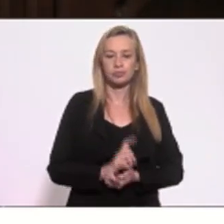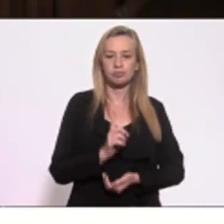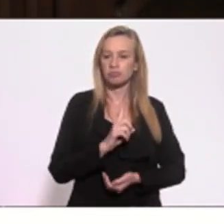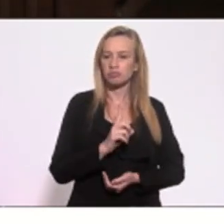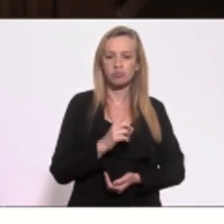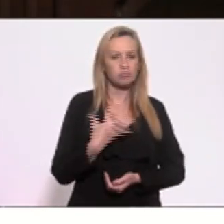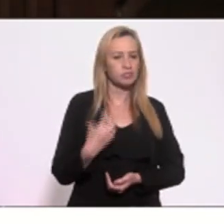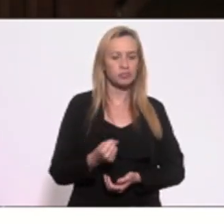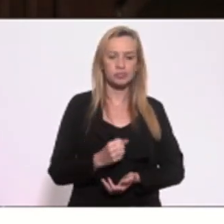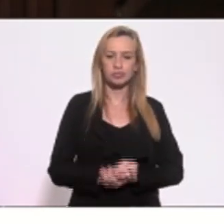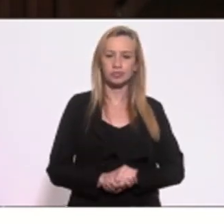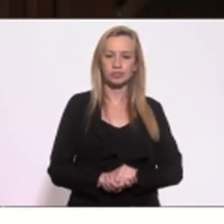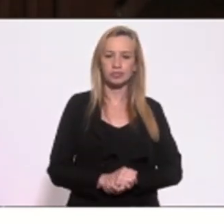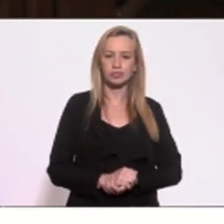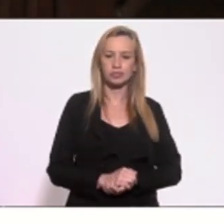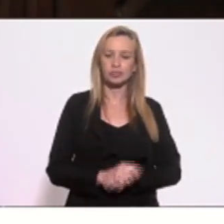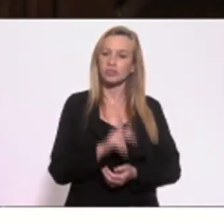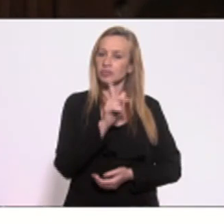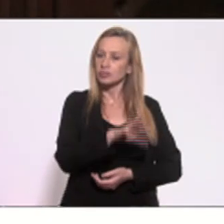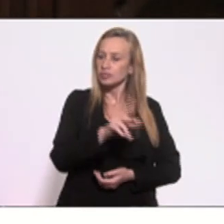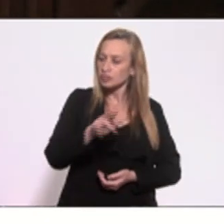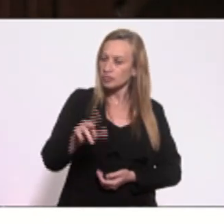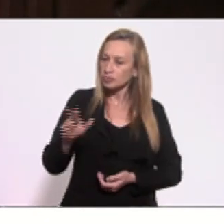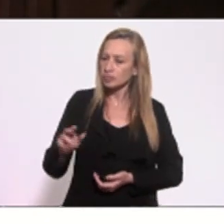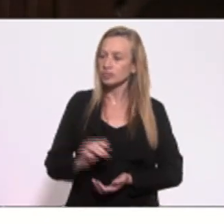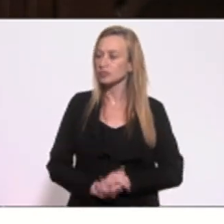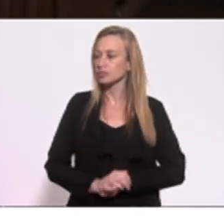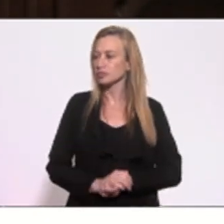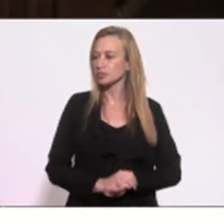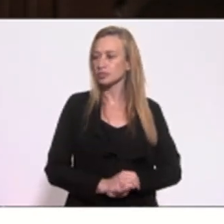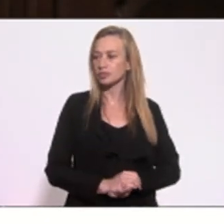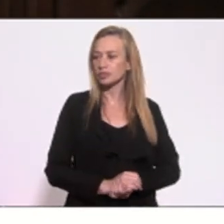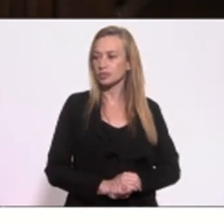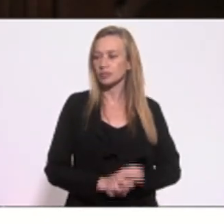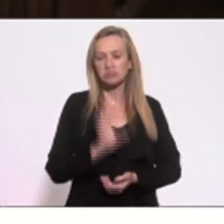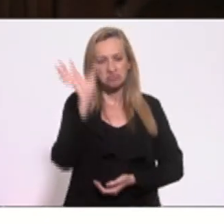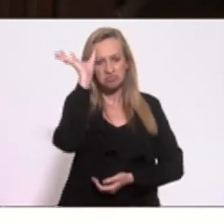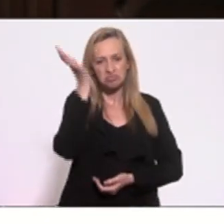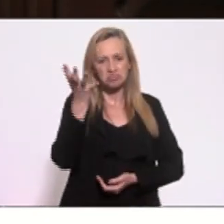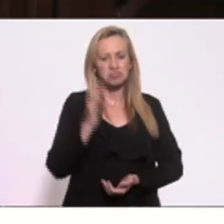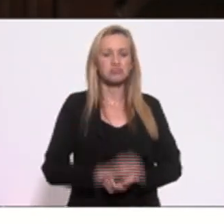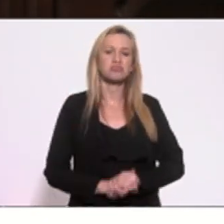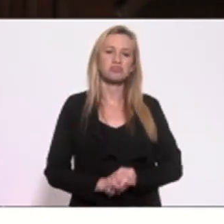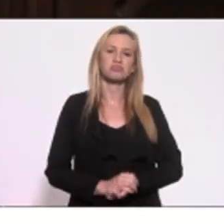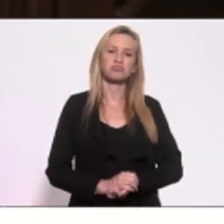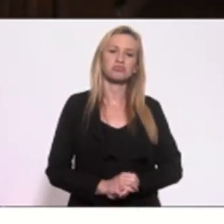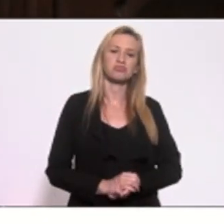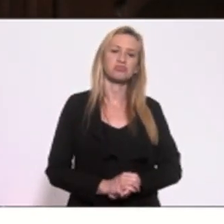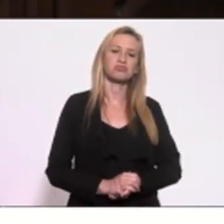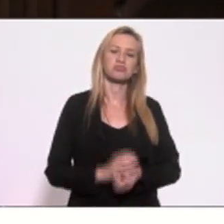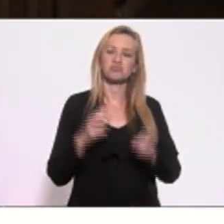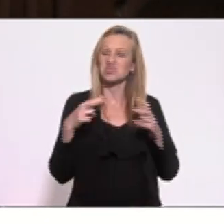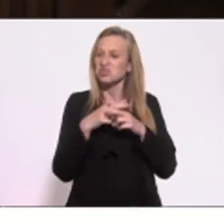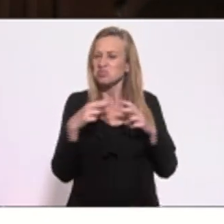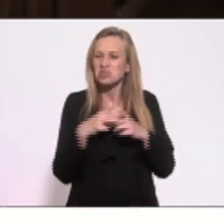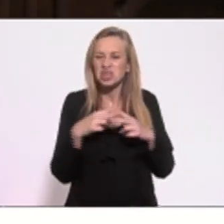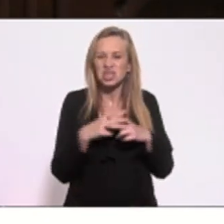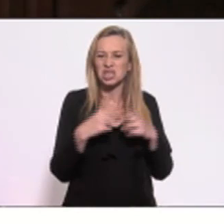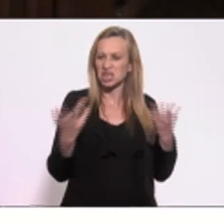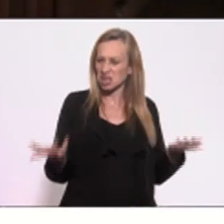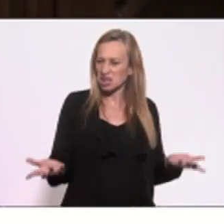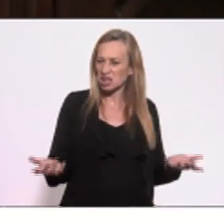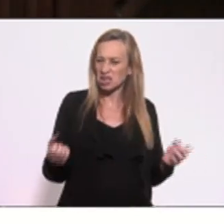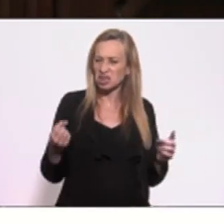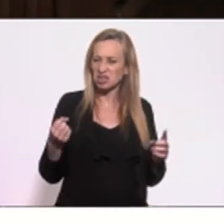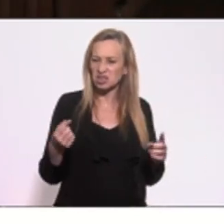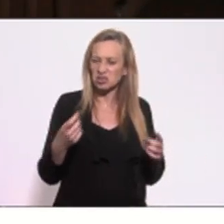tolerável que as diferenças e divergências sejam resolvidas, né, sob a forma de